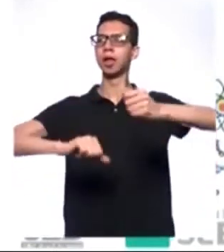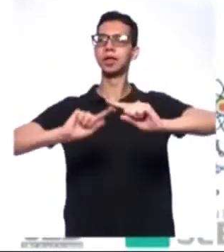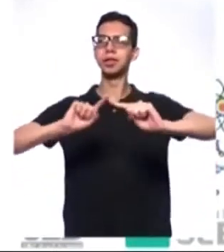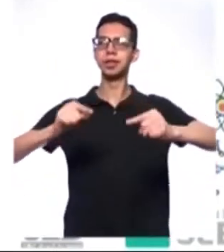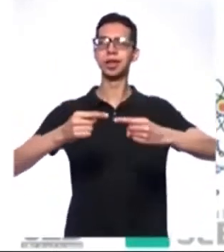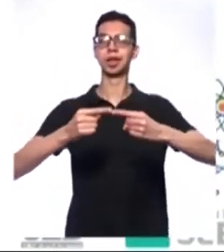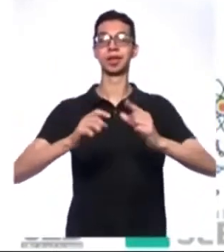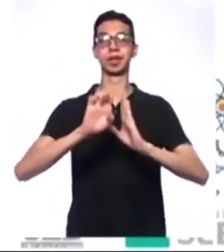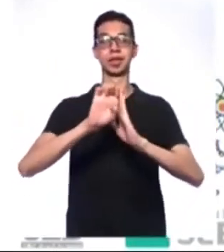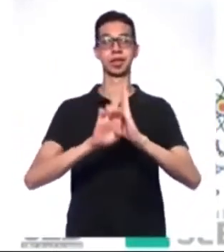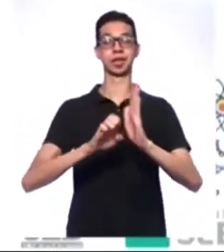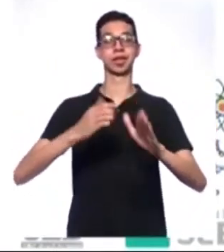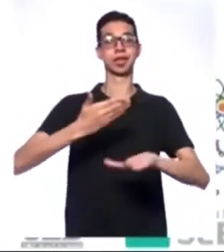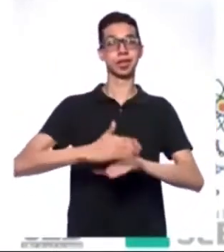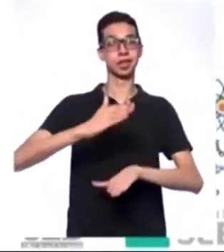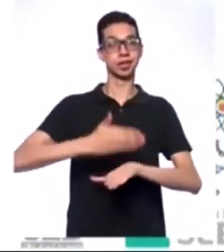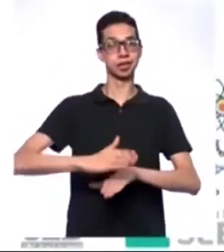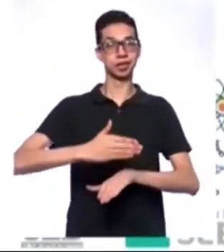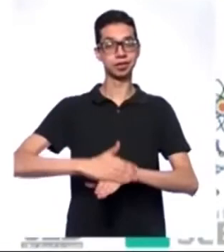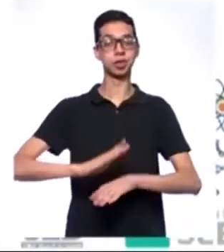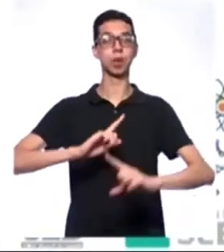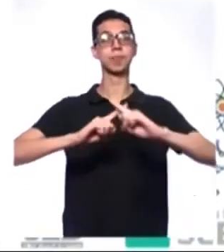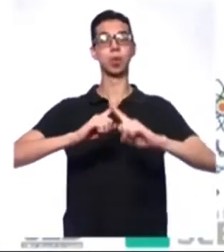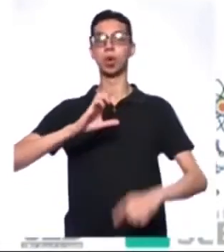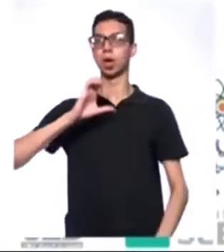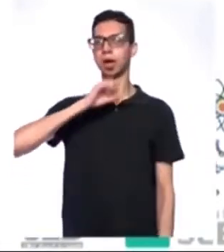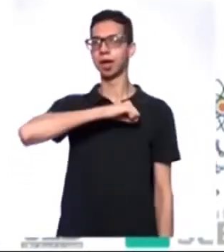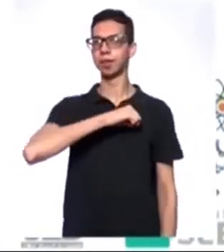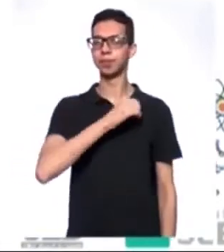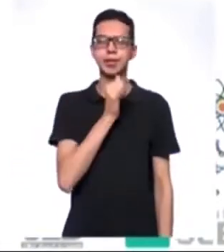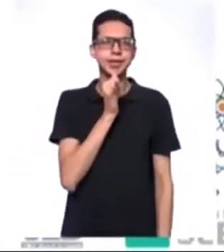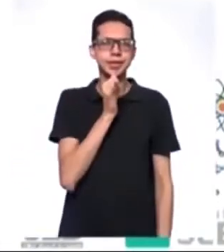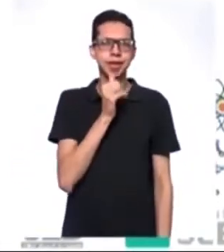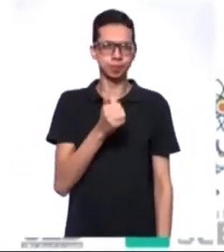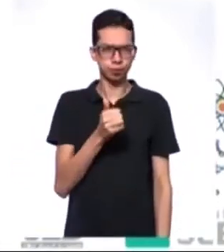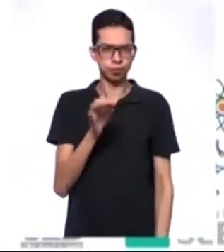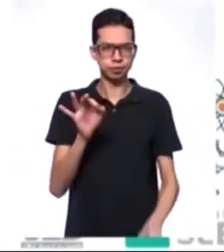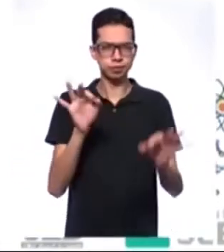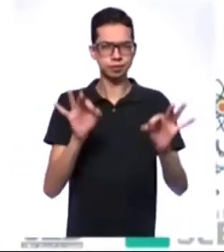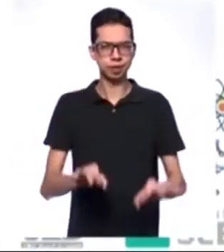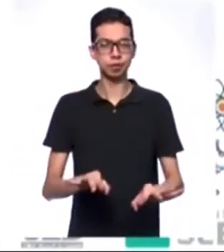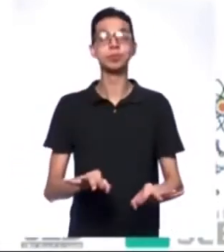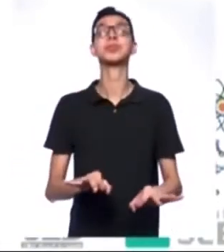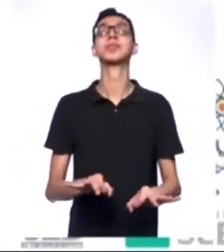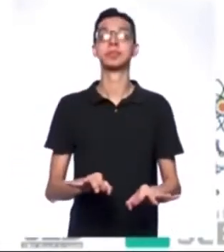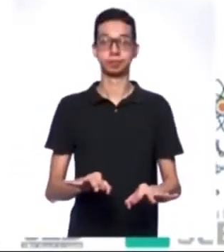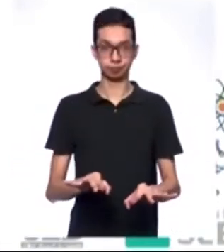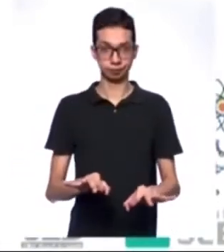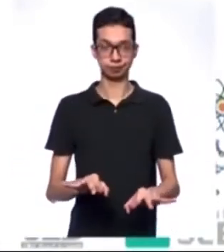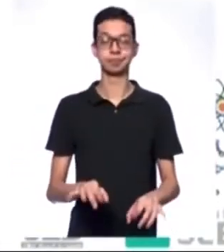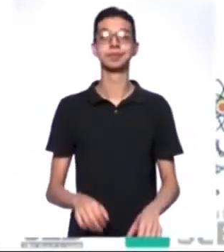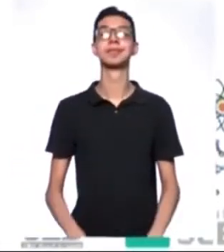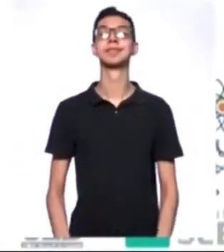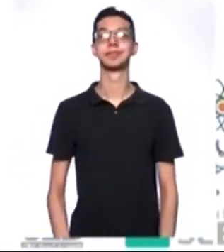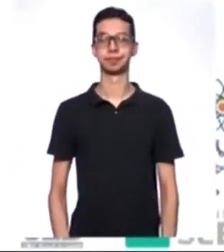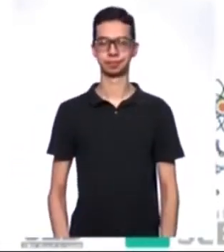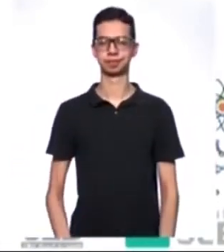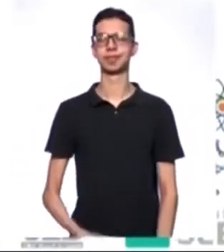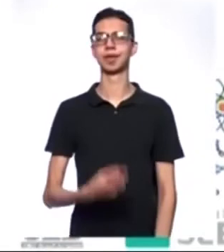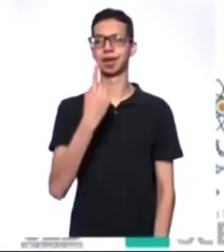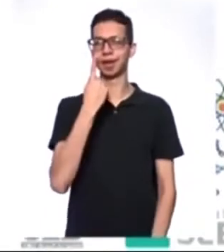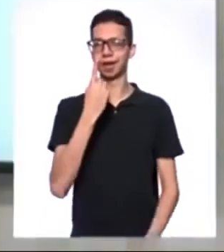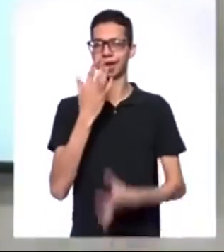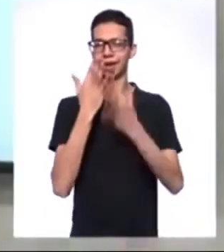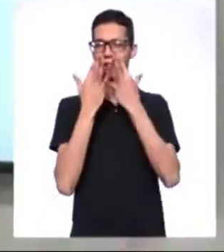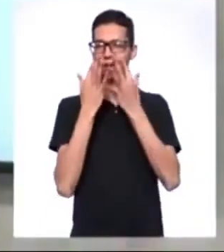de multiplicação mais rápido por exemplo é isso essa intenção exatamente Vem comigo que eu